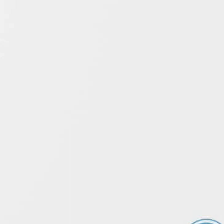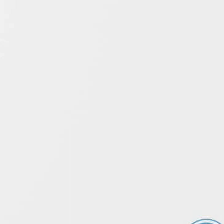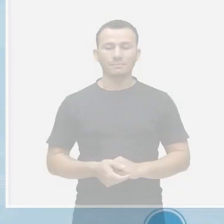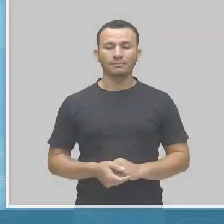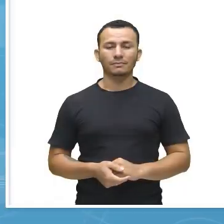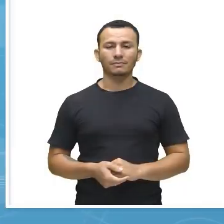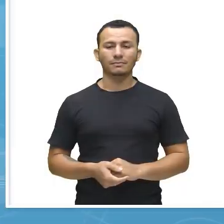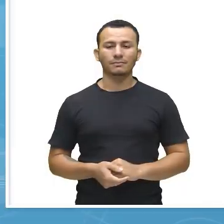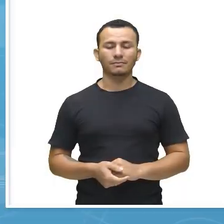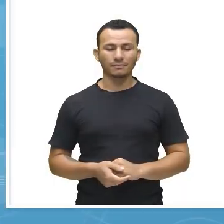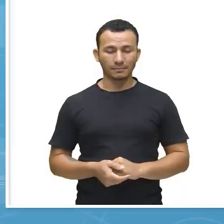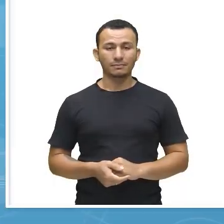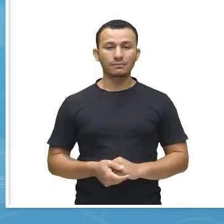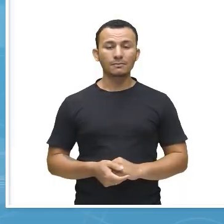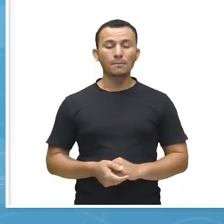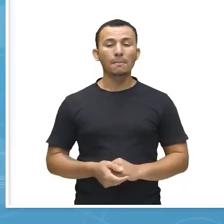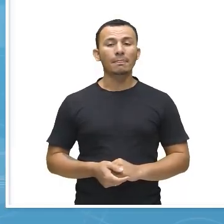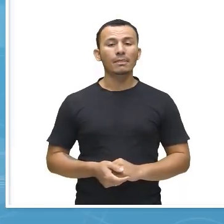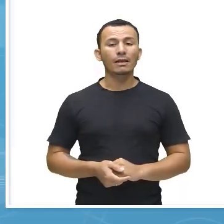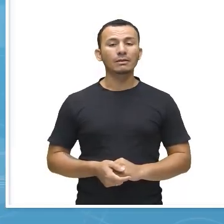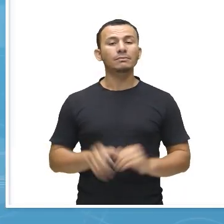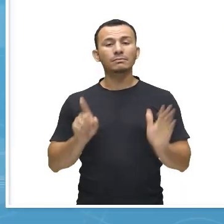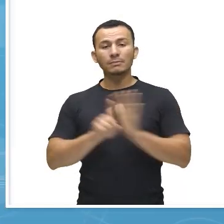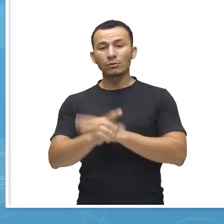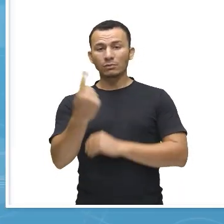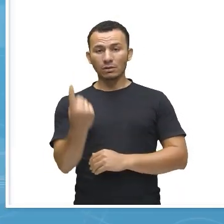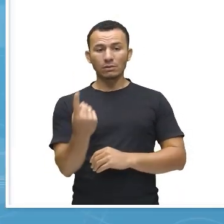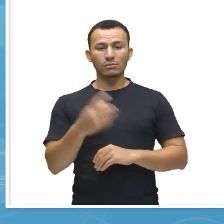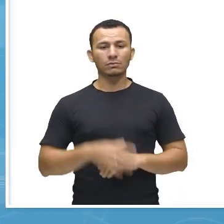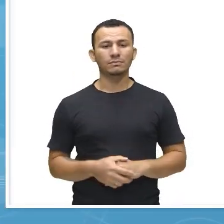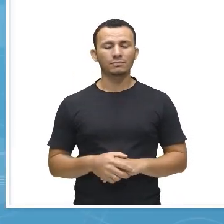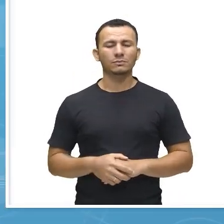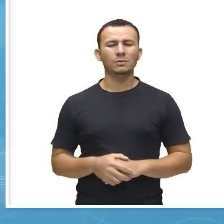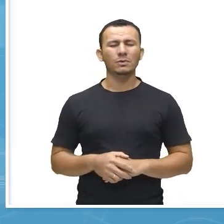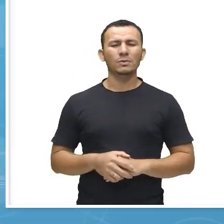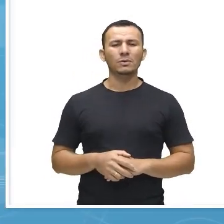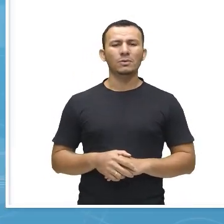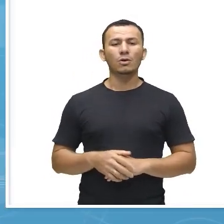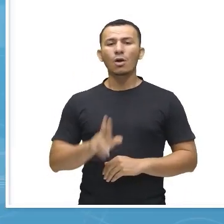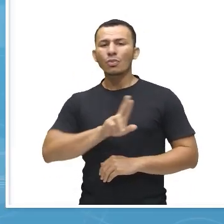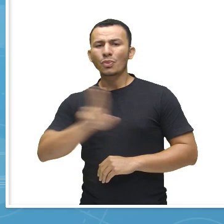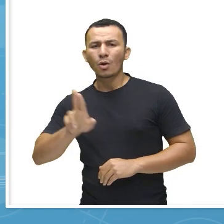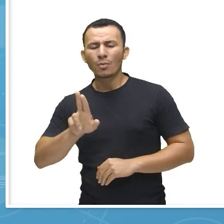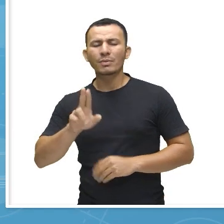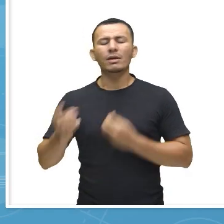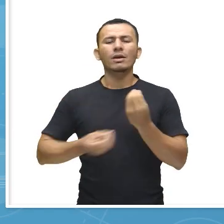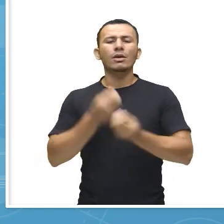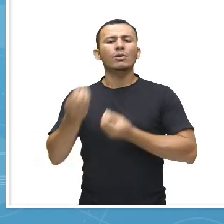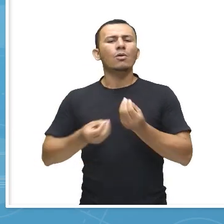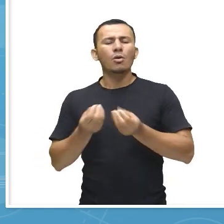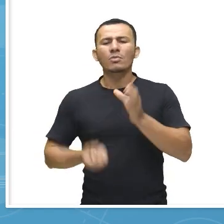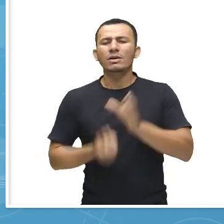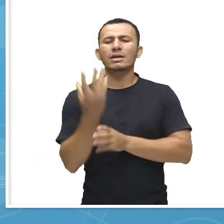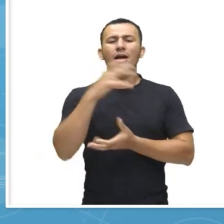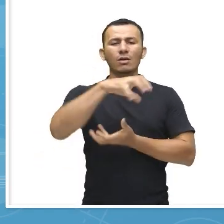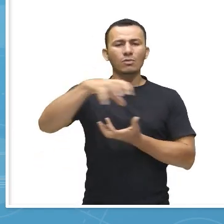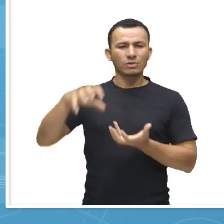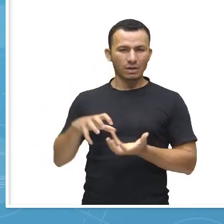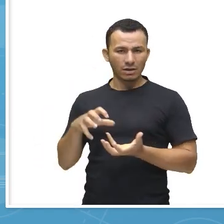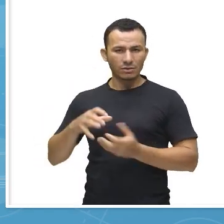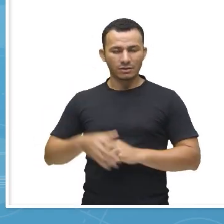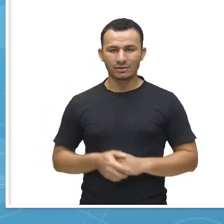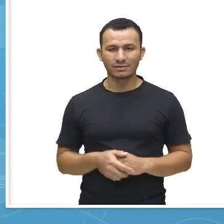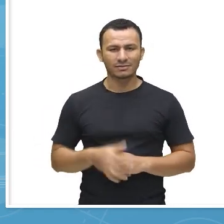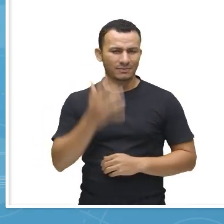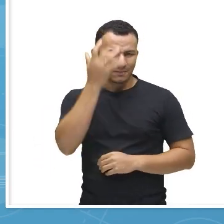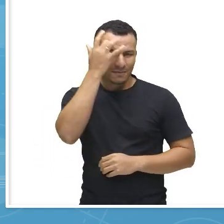Muito bem, então, questão 1. O que são e como se originaram os continentes? Tranquila essa questão para vocês